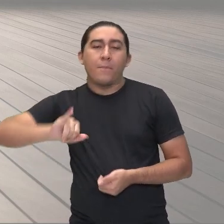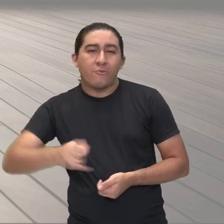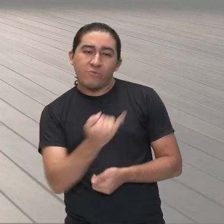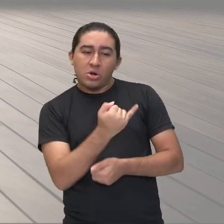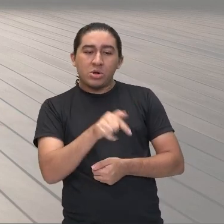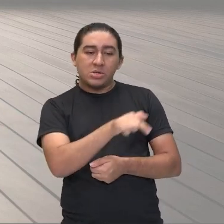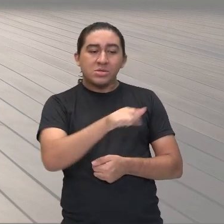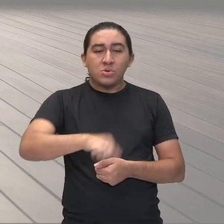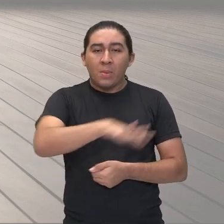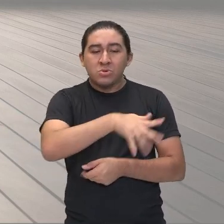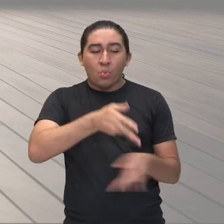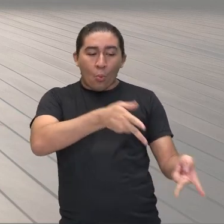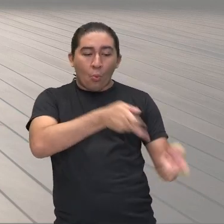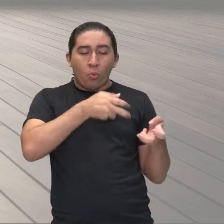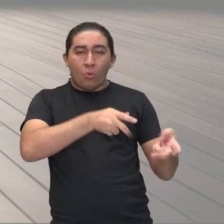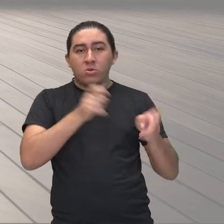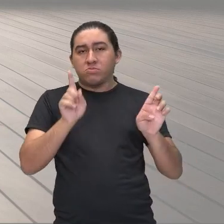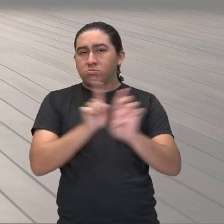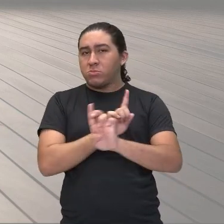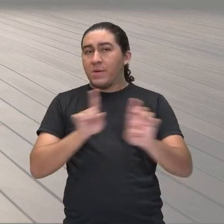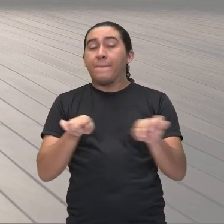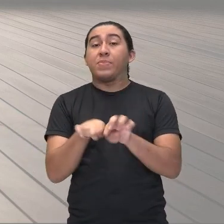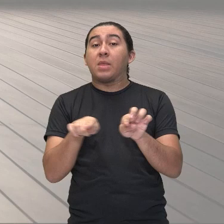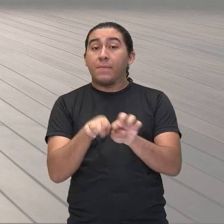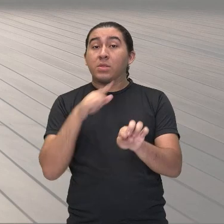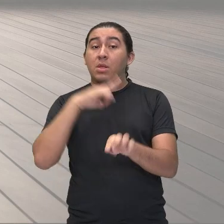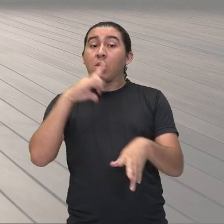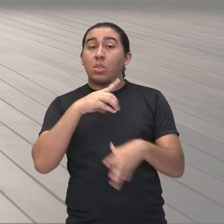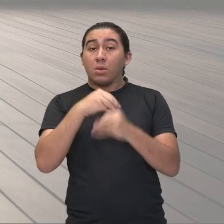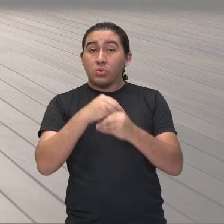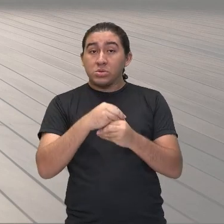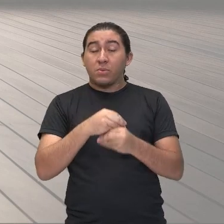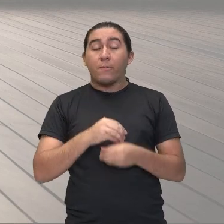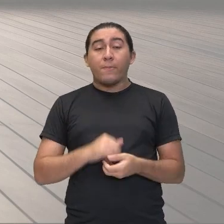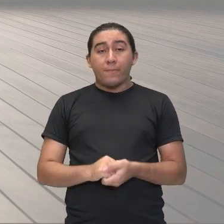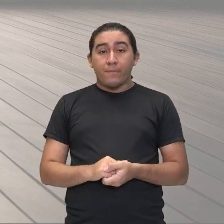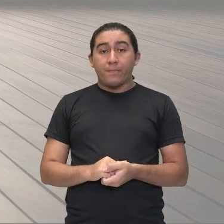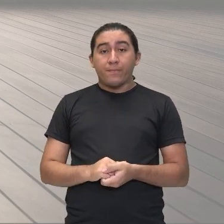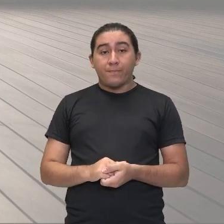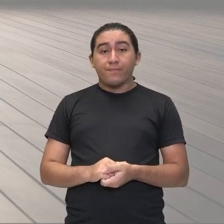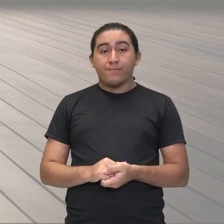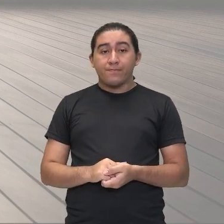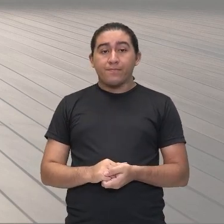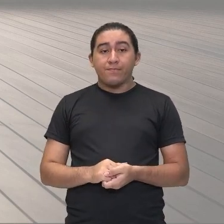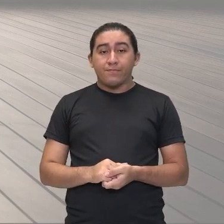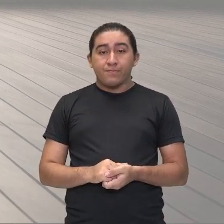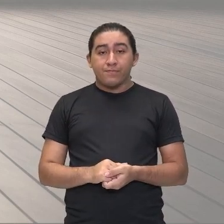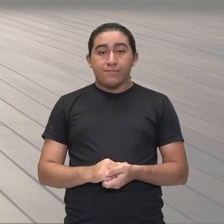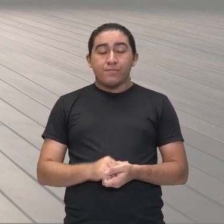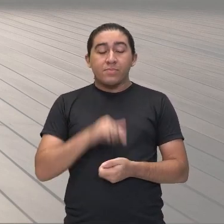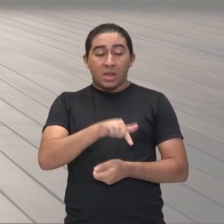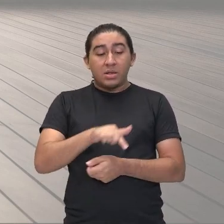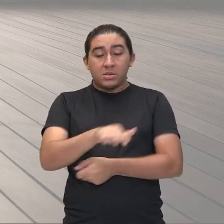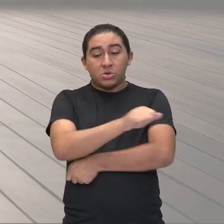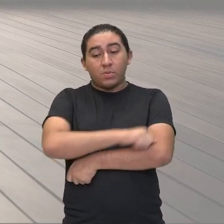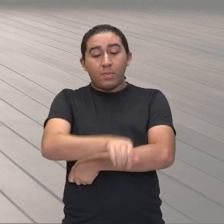apenas sugando, mas sendo contribuição. Aqui existe a questão de olhar que essa cultura ela